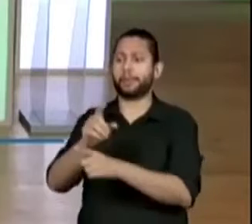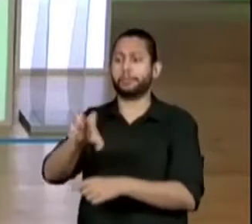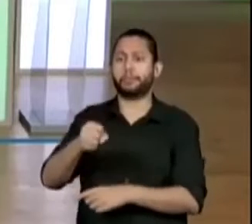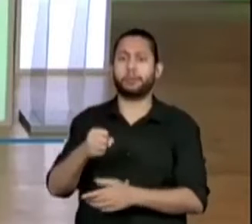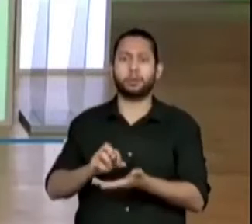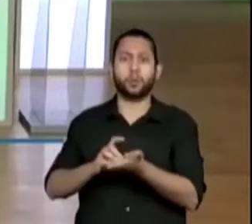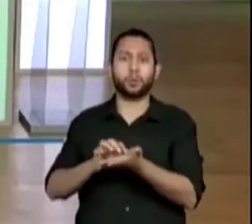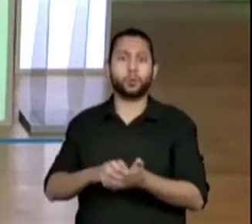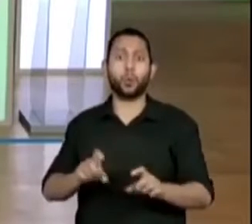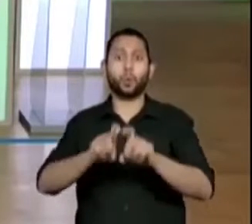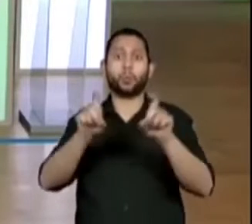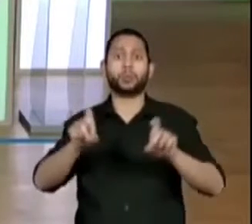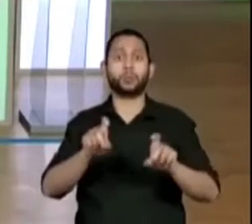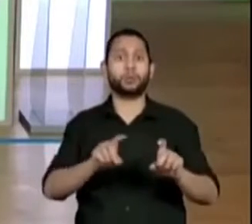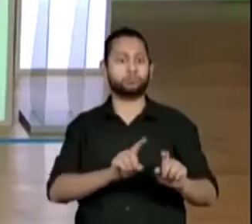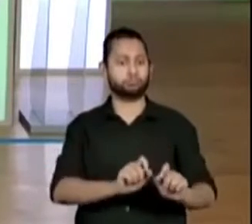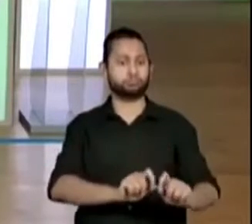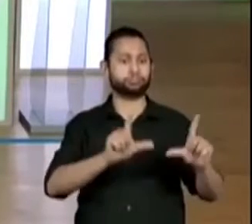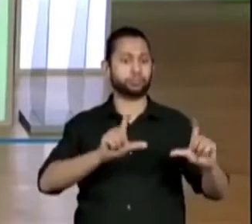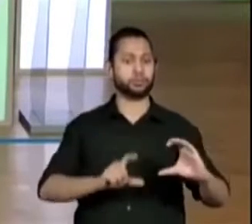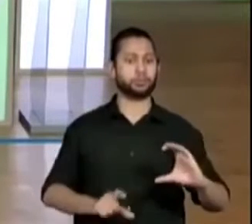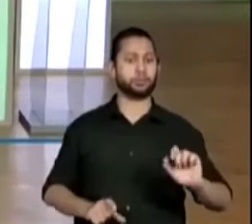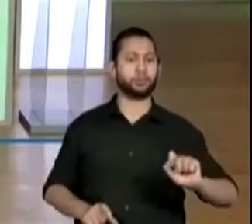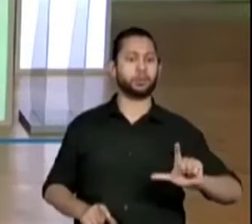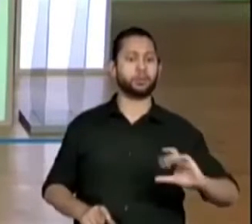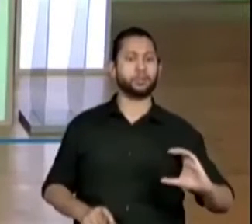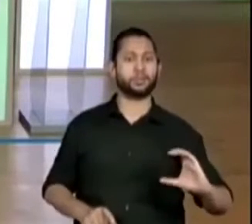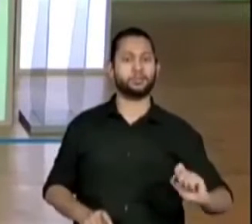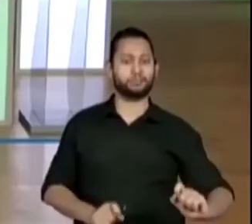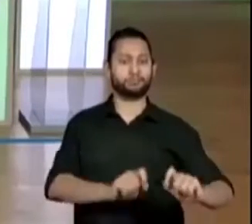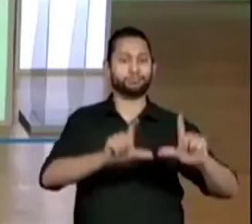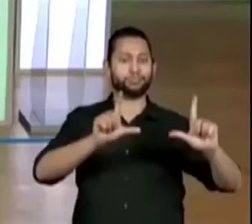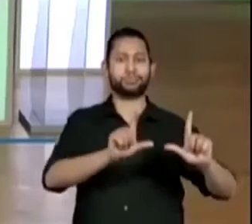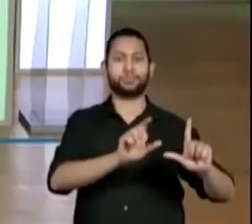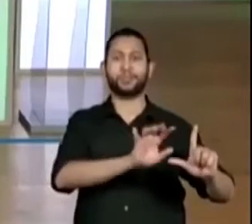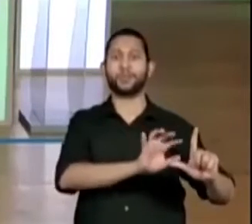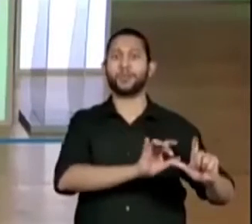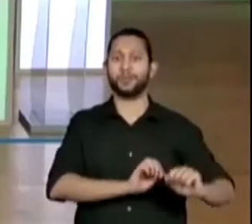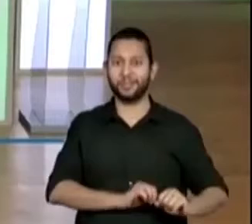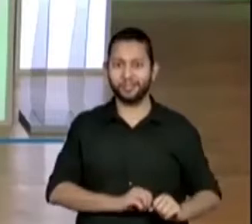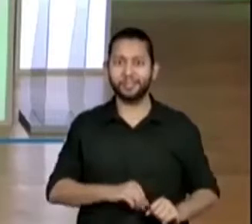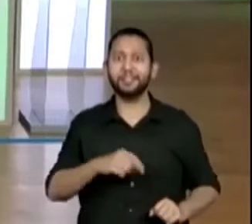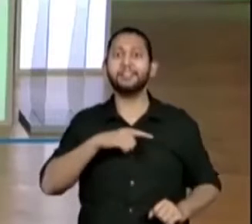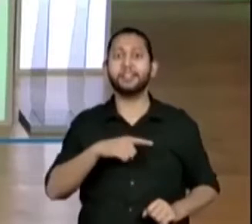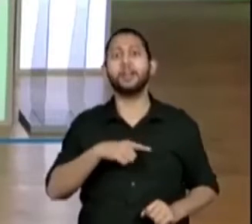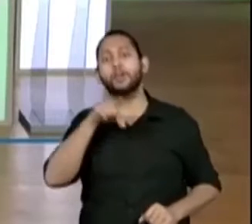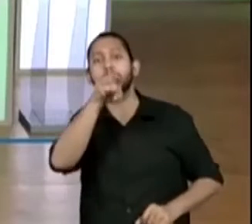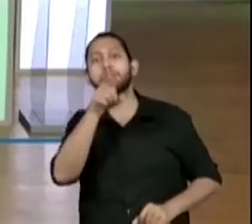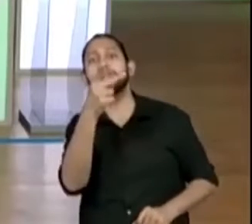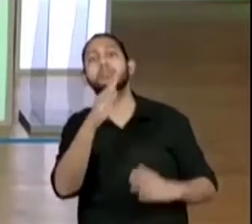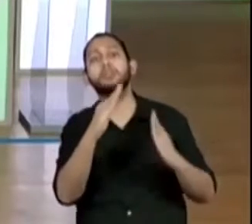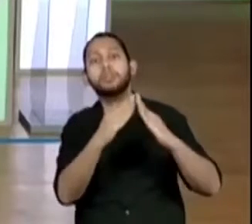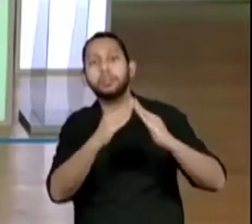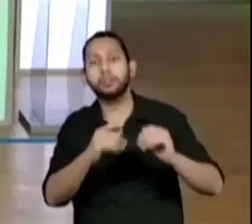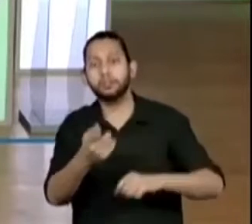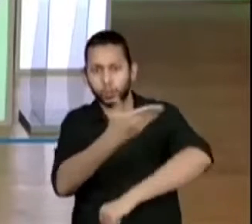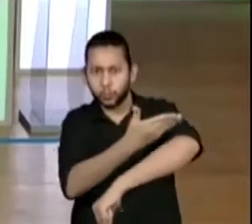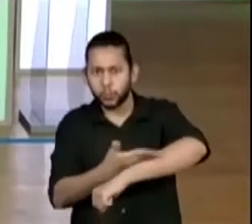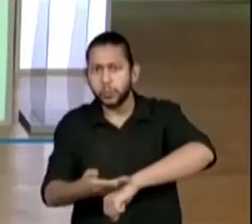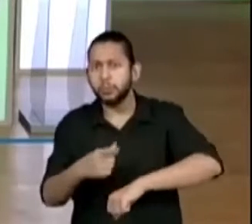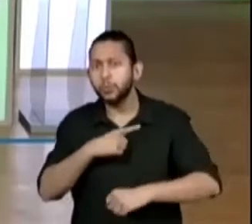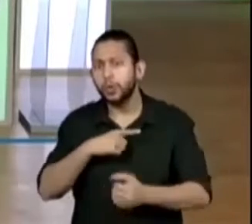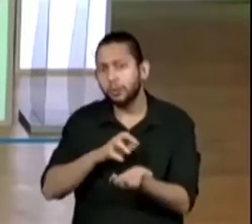Tem no computador também. Tem no computador, verdade, Pro? E aí, será que tem algum aluno do 4º ano aí, ó, em casa, que já usou